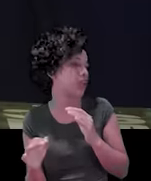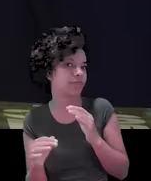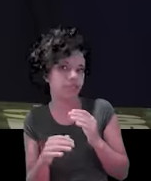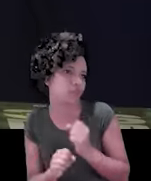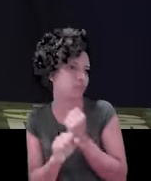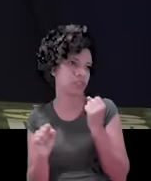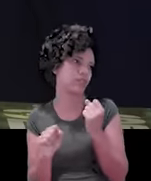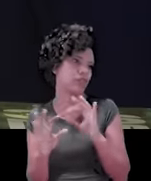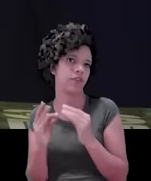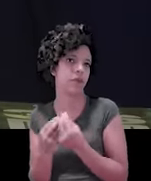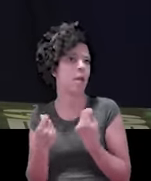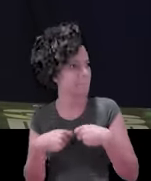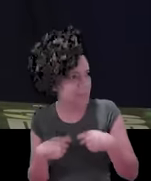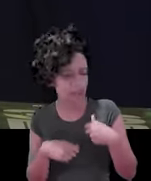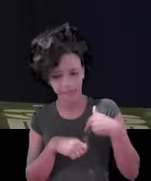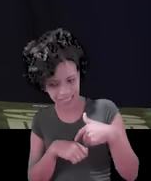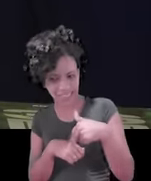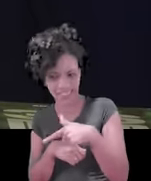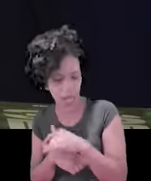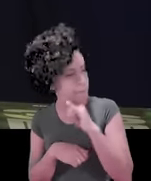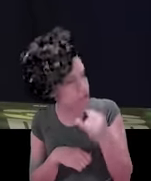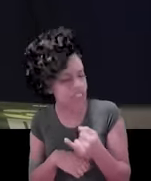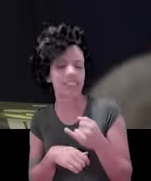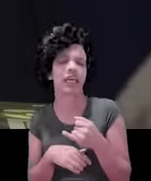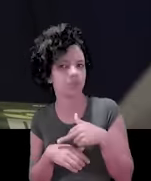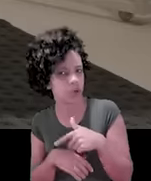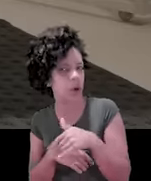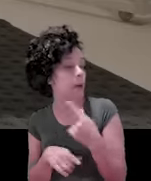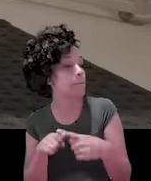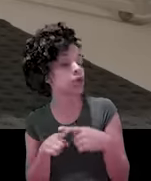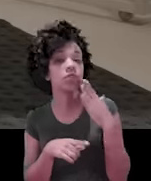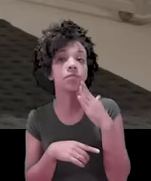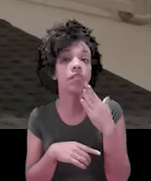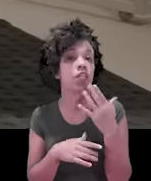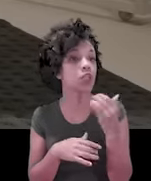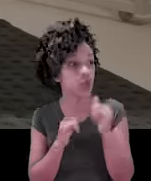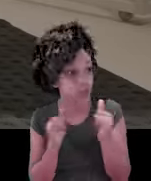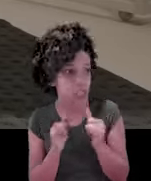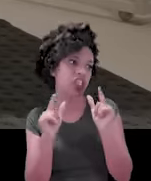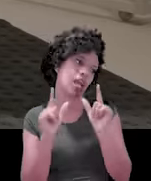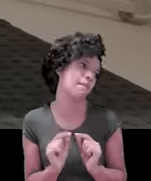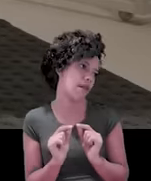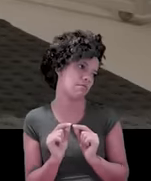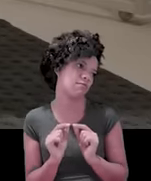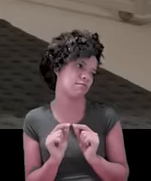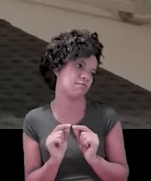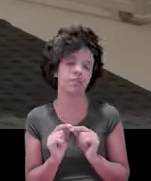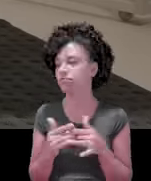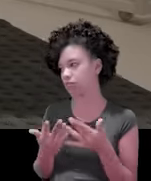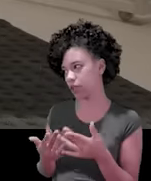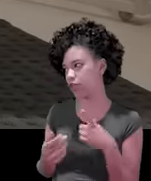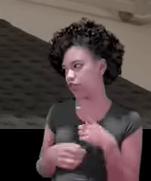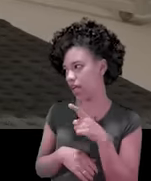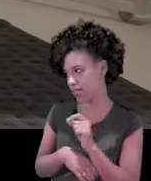linda que a cantar que eu não baixo Então conversa e não dá sobre saber que em algum momento energia acabar então